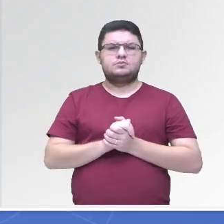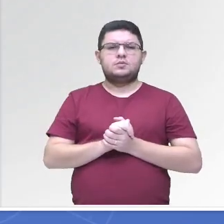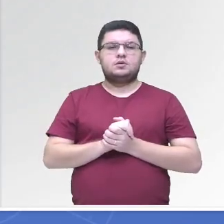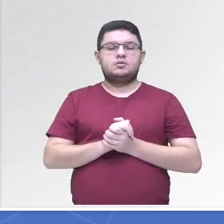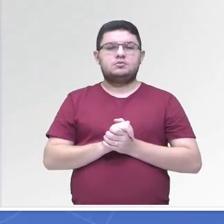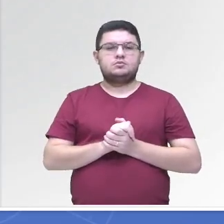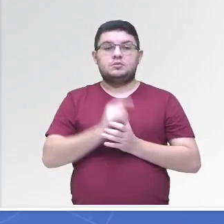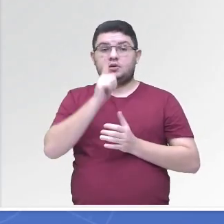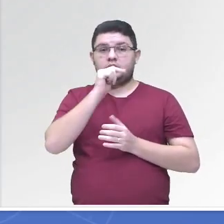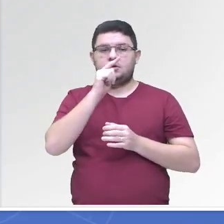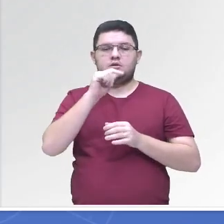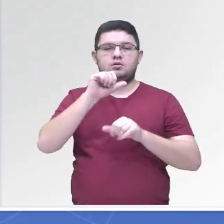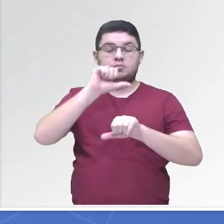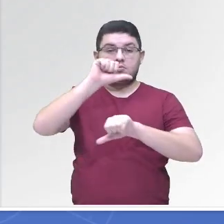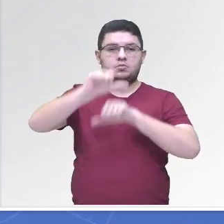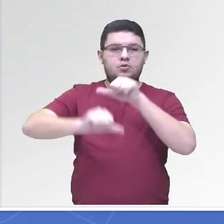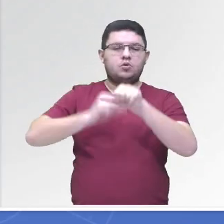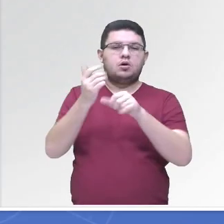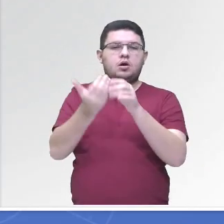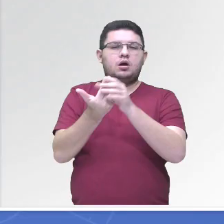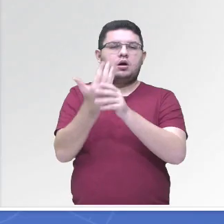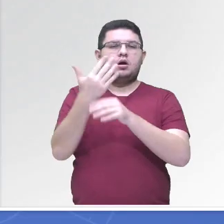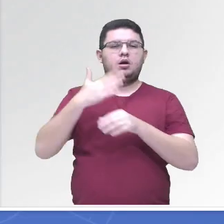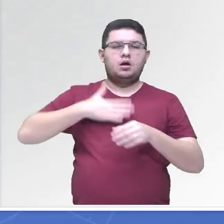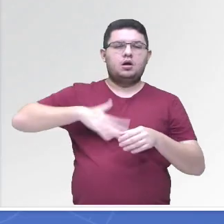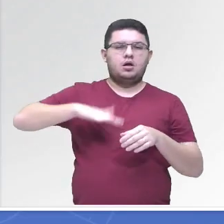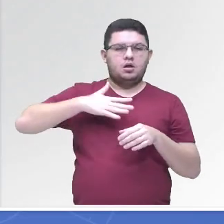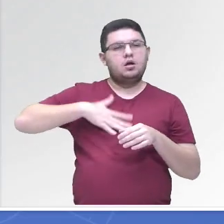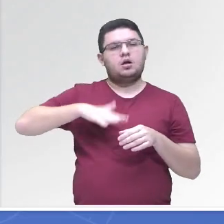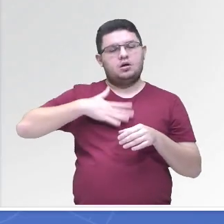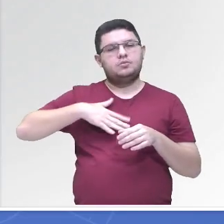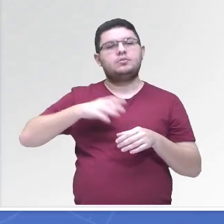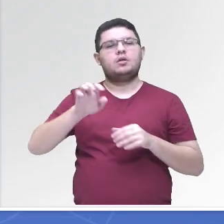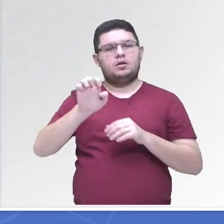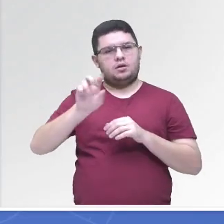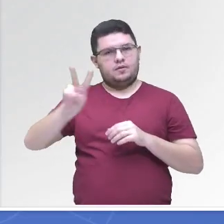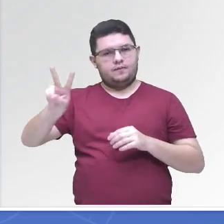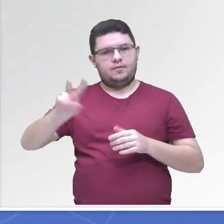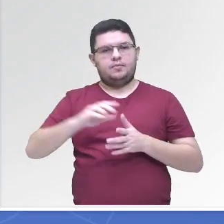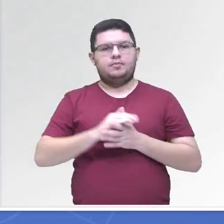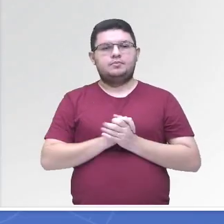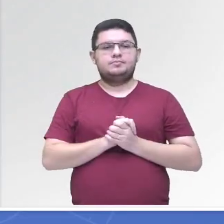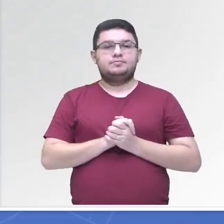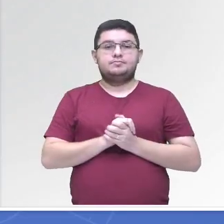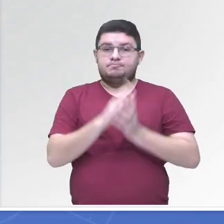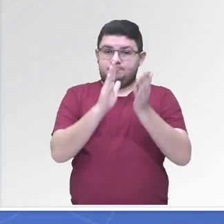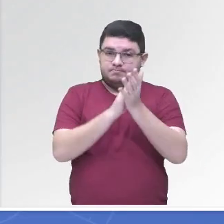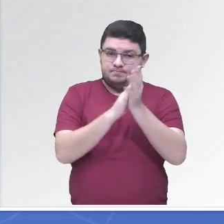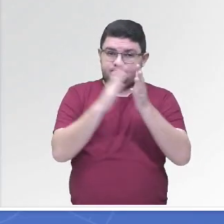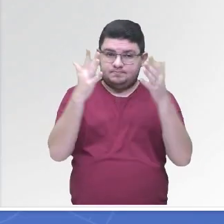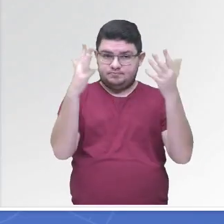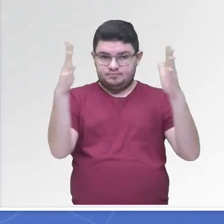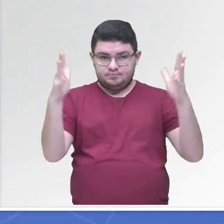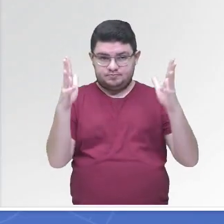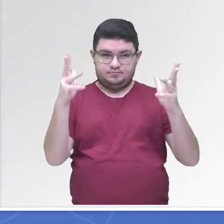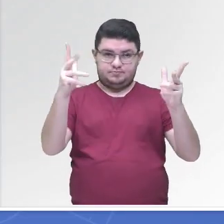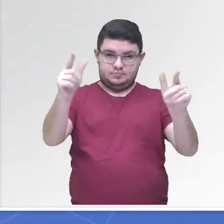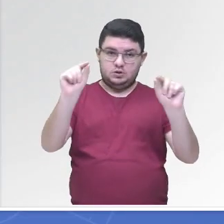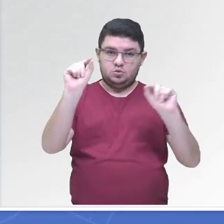o nome dado à passagem do líquido para o gasoso de forma lenta, tá bom? Parabéns a todos